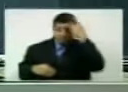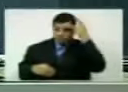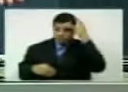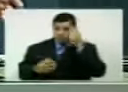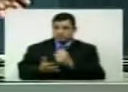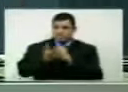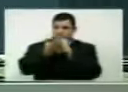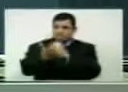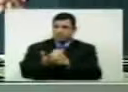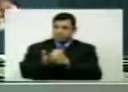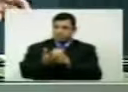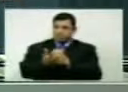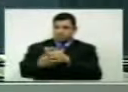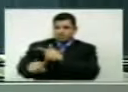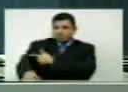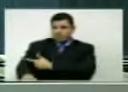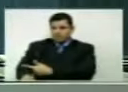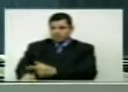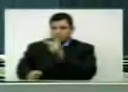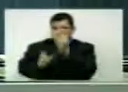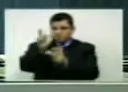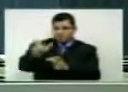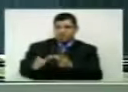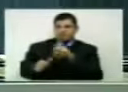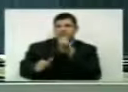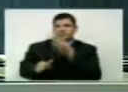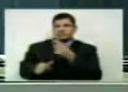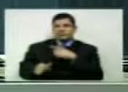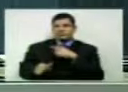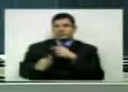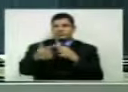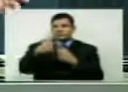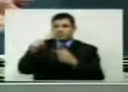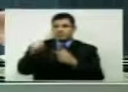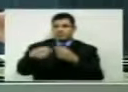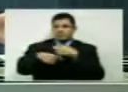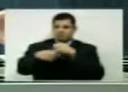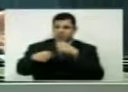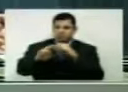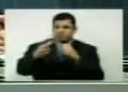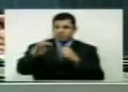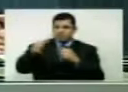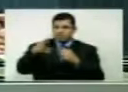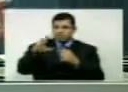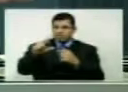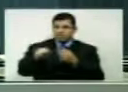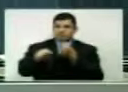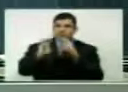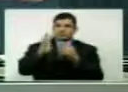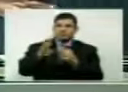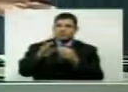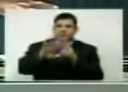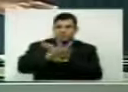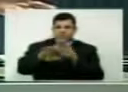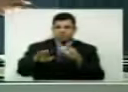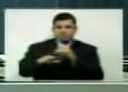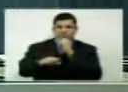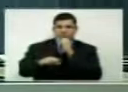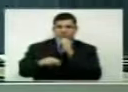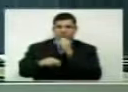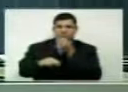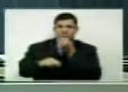são atendidas com dignidade na Fundação SECOM, ou no 28 de agosto, ou no João Lúcio. Só para ficar nesses